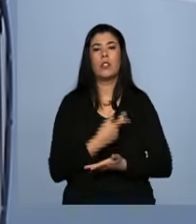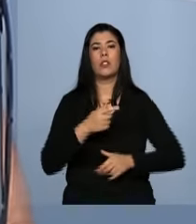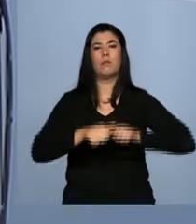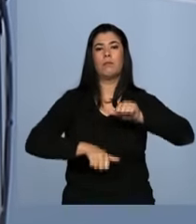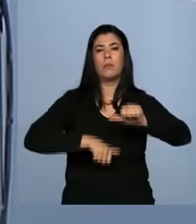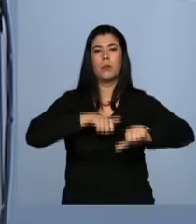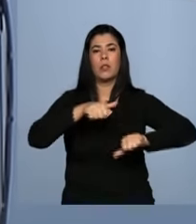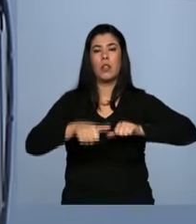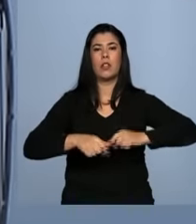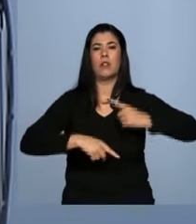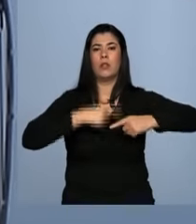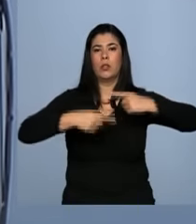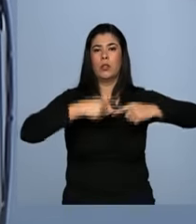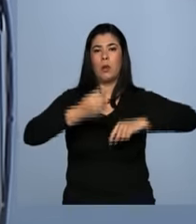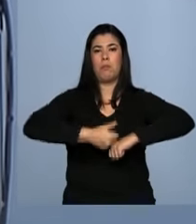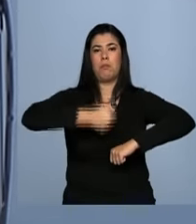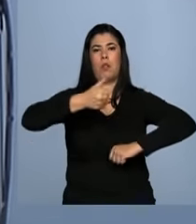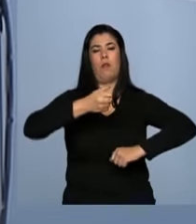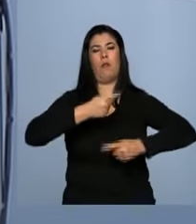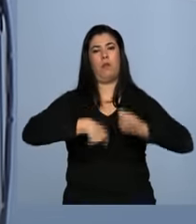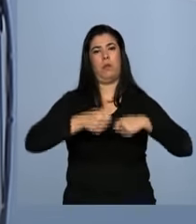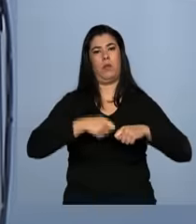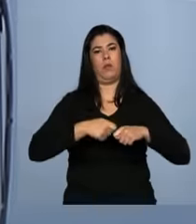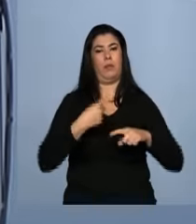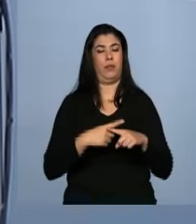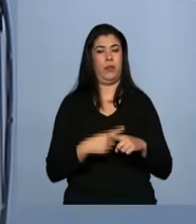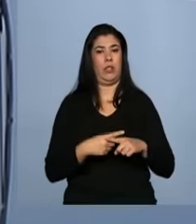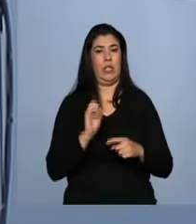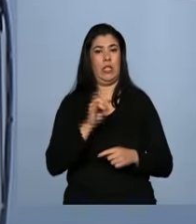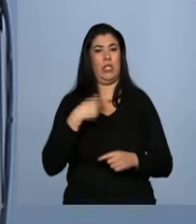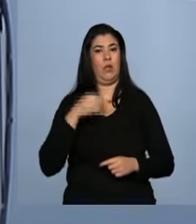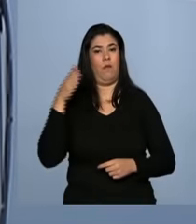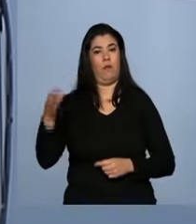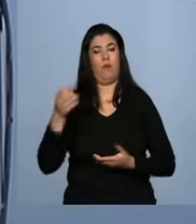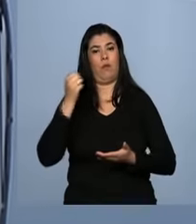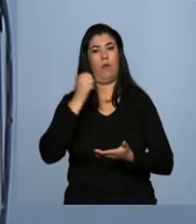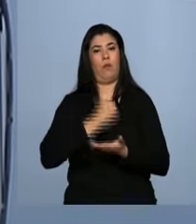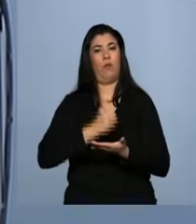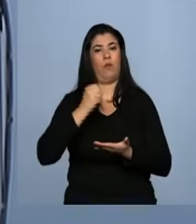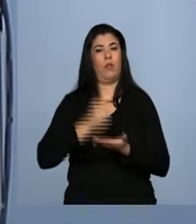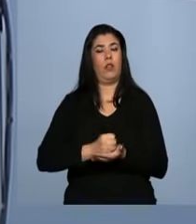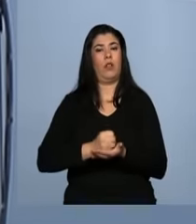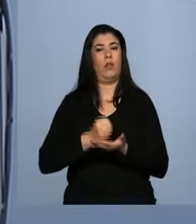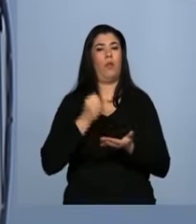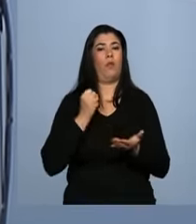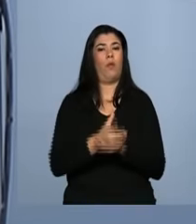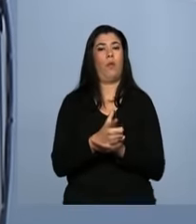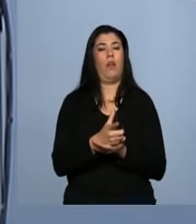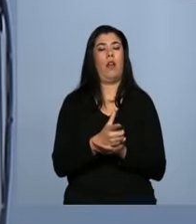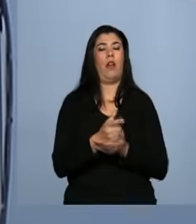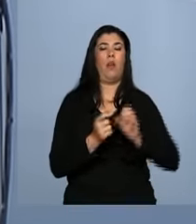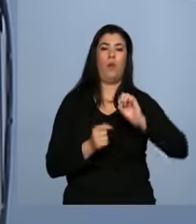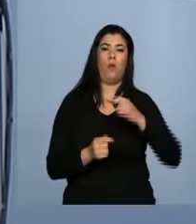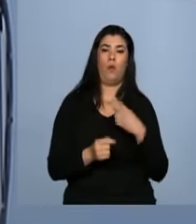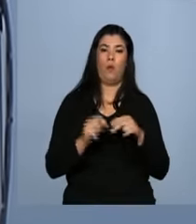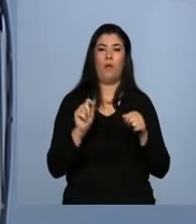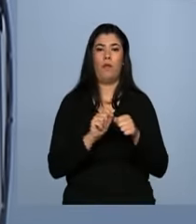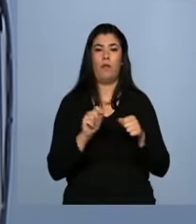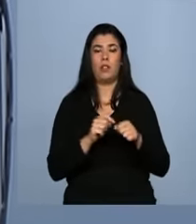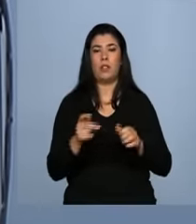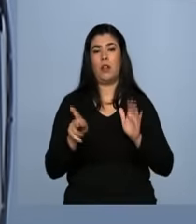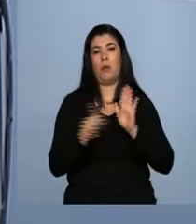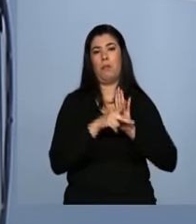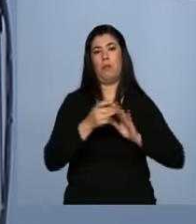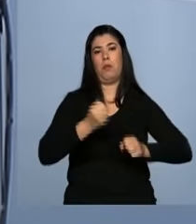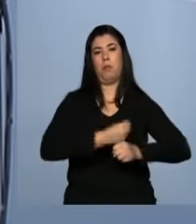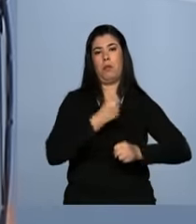da economia. Porque quando você vai comprar e vai fazer uma casa,